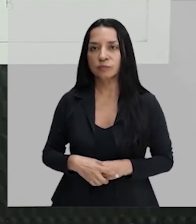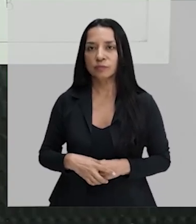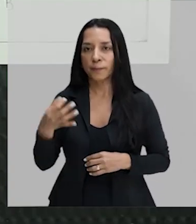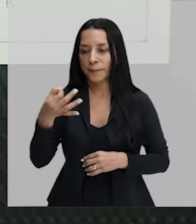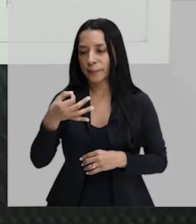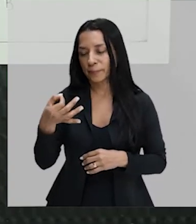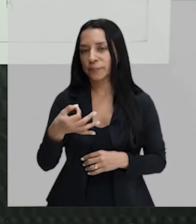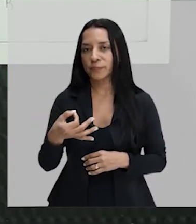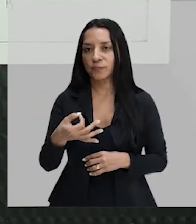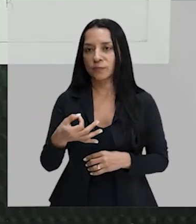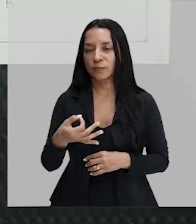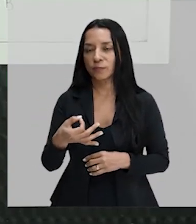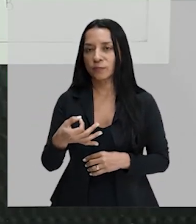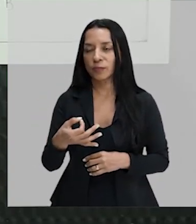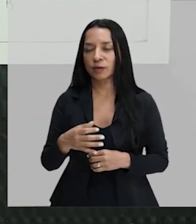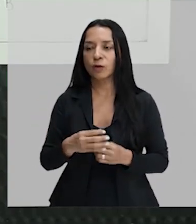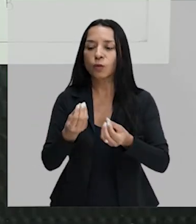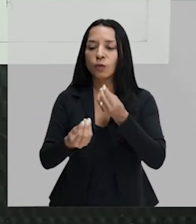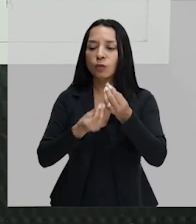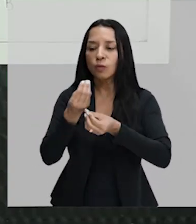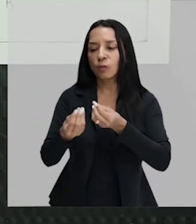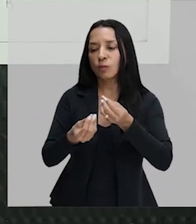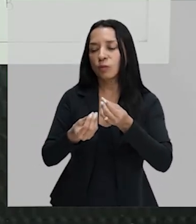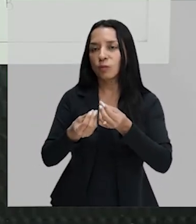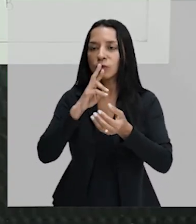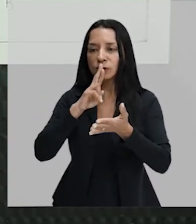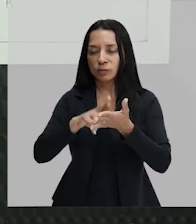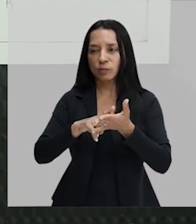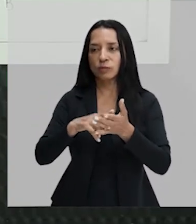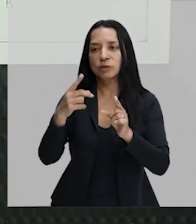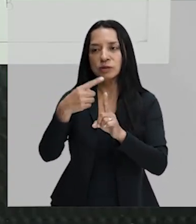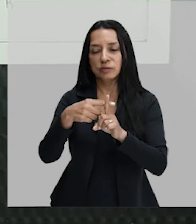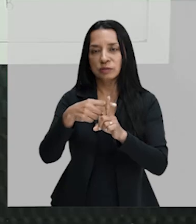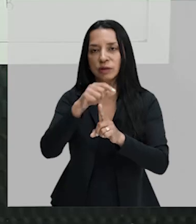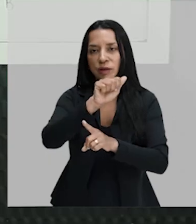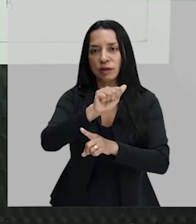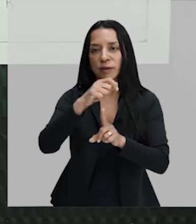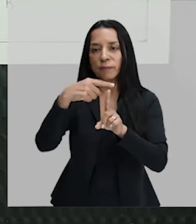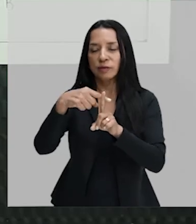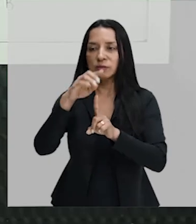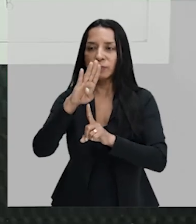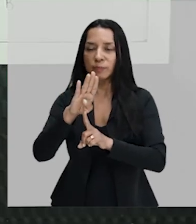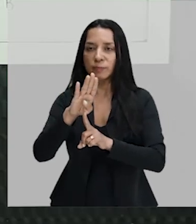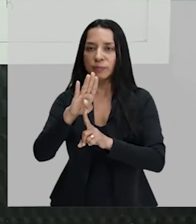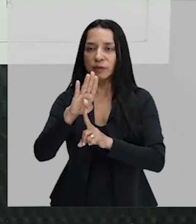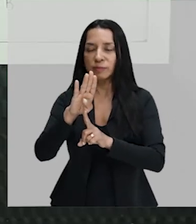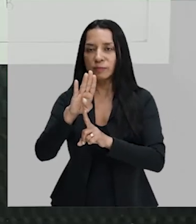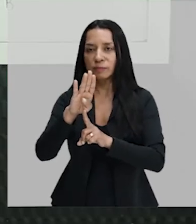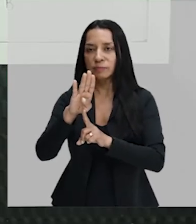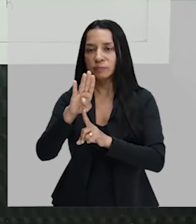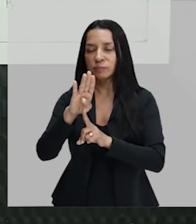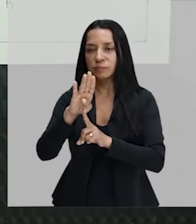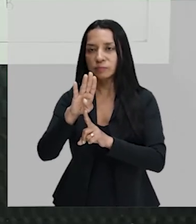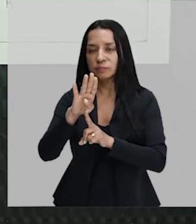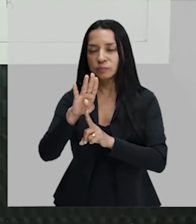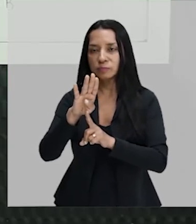Certinho, galera. Então, vamos lá. Como é que eu faço essa adição? Então, a matriz A mais B vai ser igual.